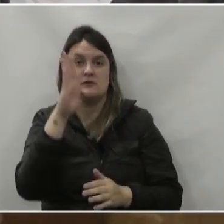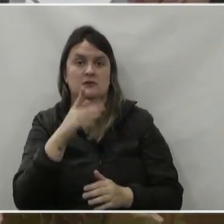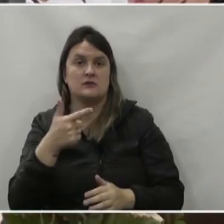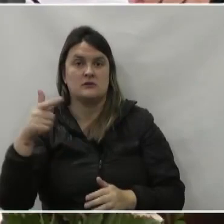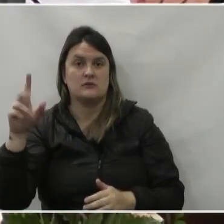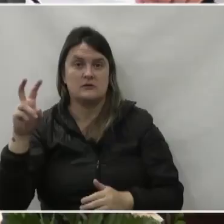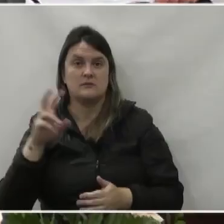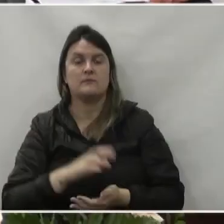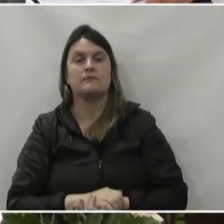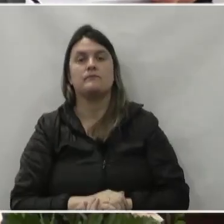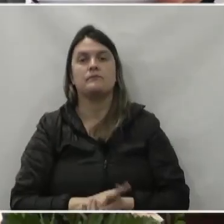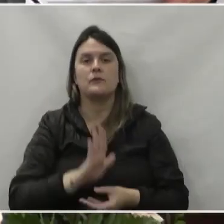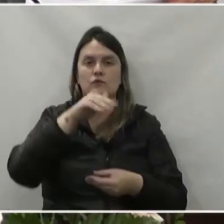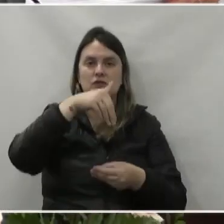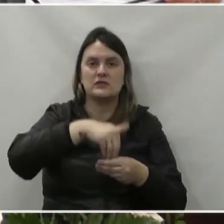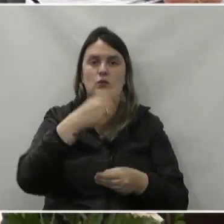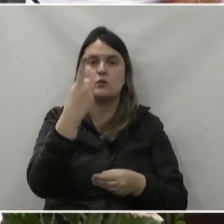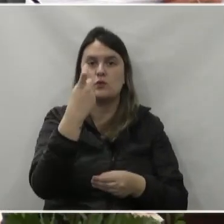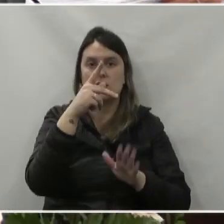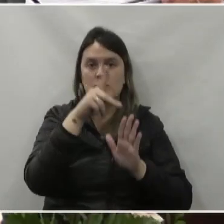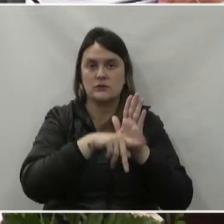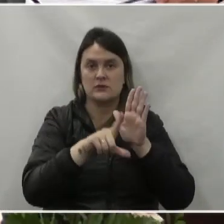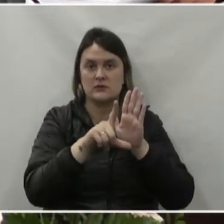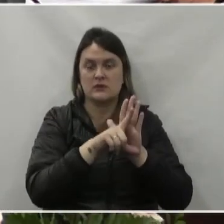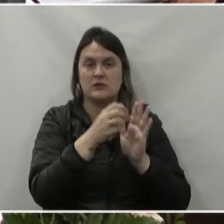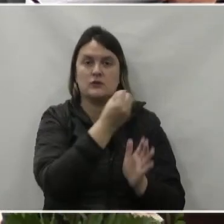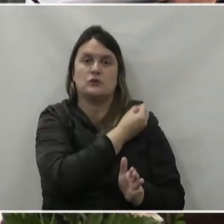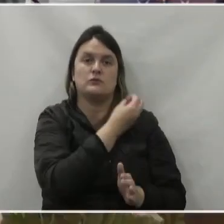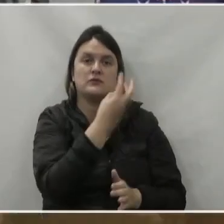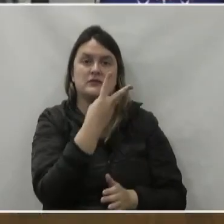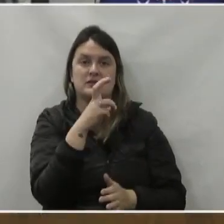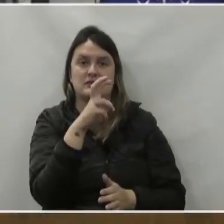35/2025. Votação única do projeto de lei ordinária número